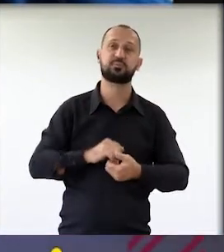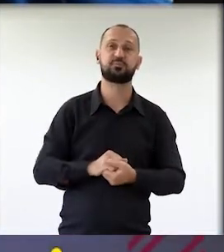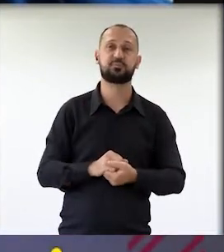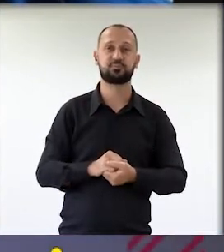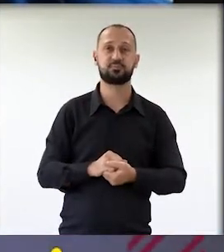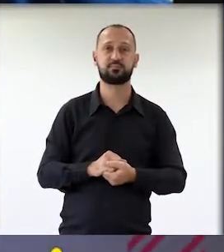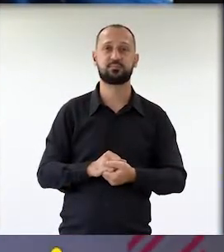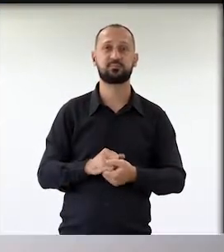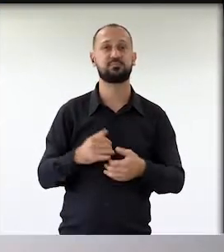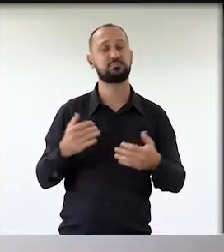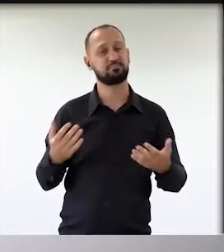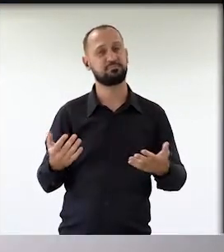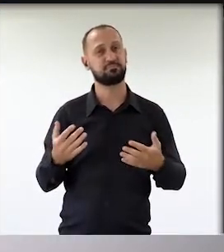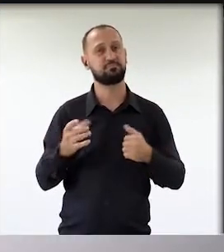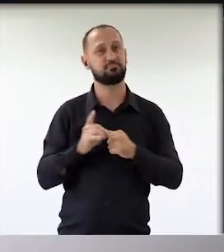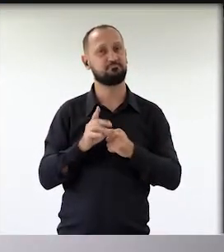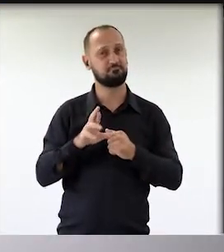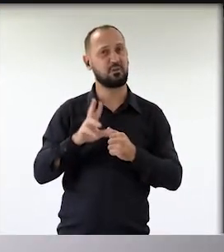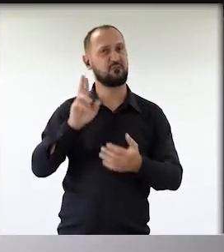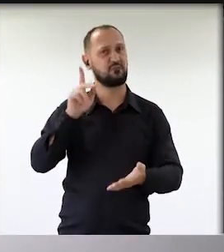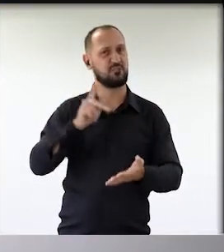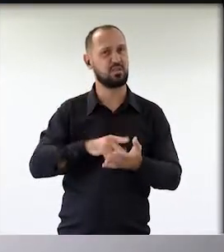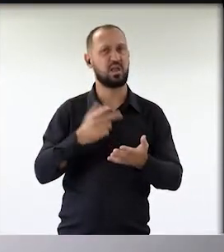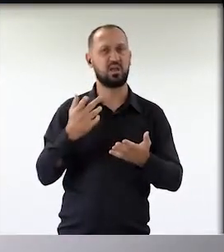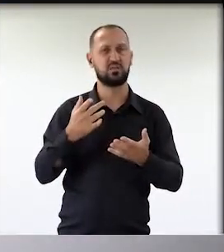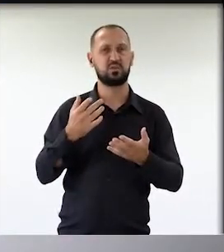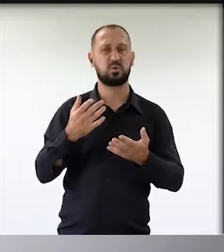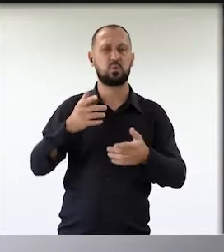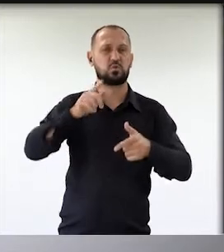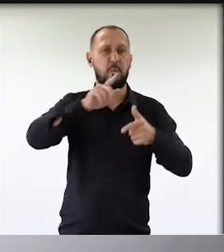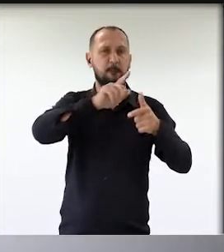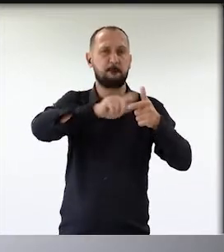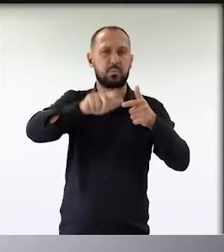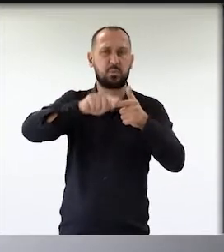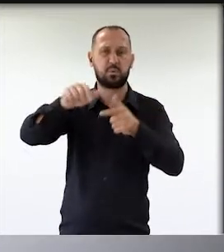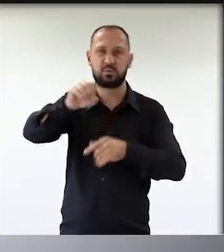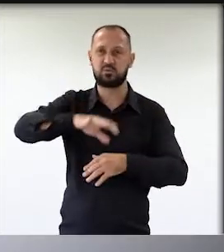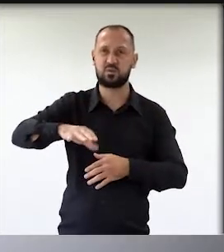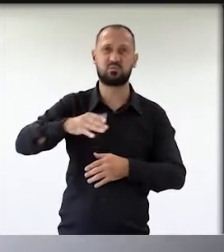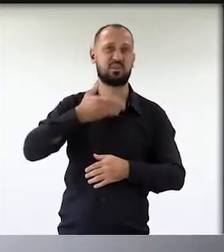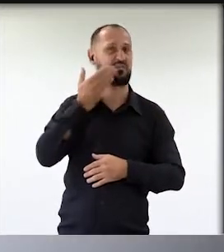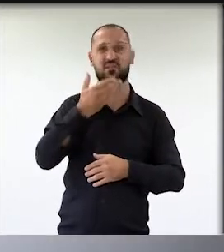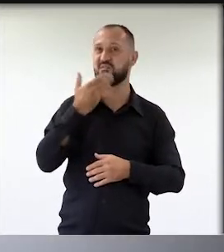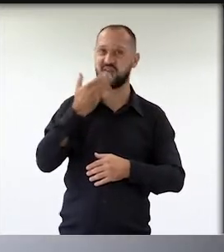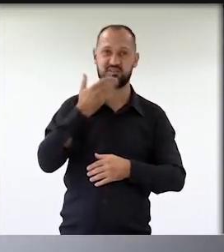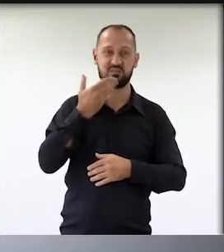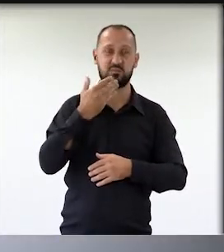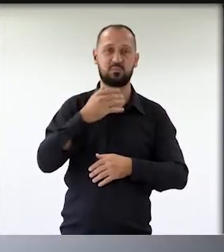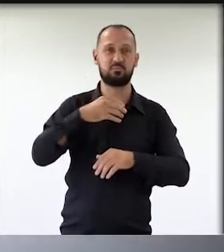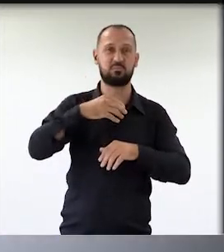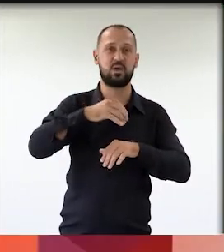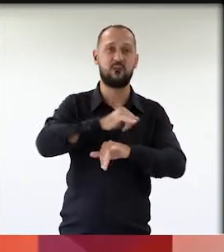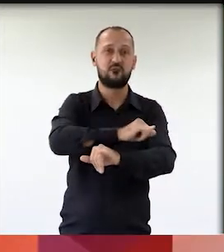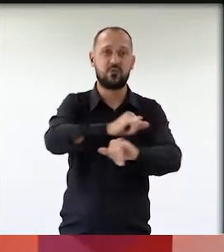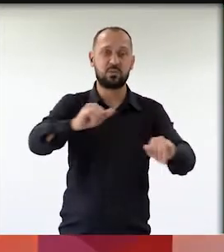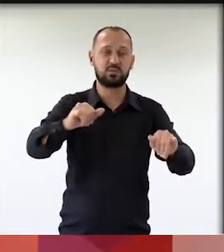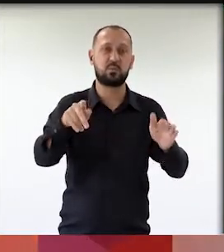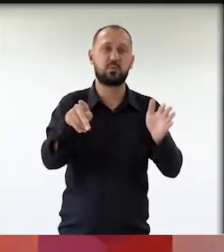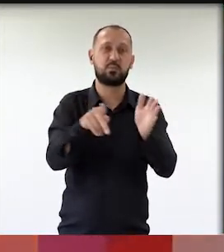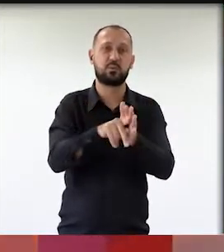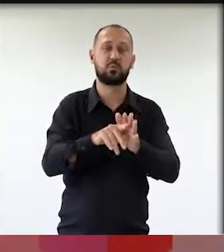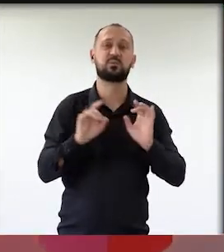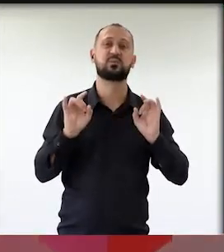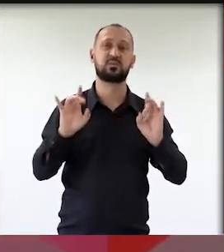aí nesse período. Bom, doutora, e não deve ser realmente fácil, com tantos problemas sociais, a gente levar uma